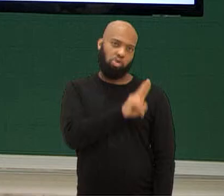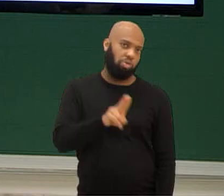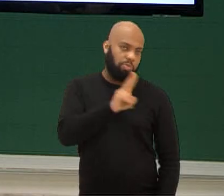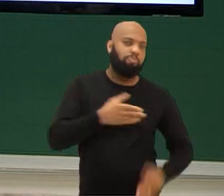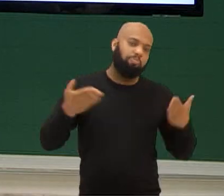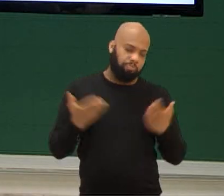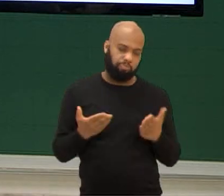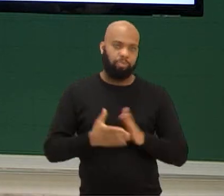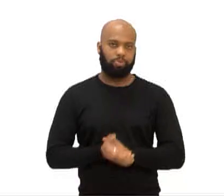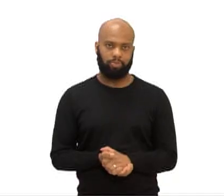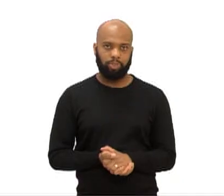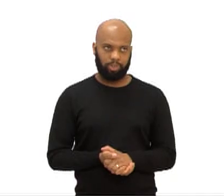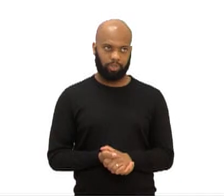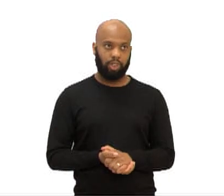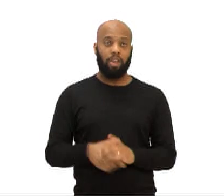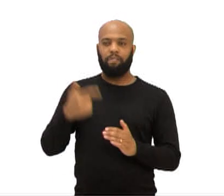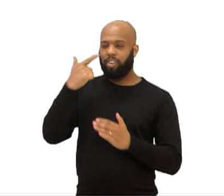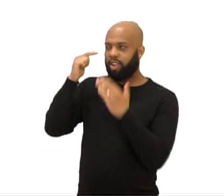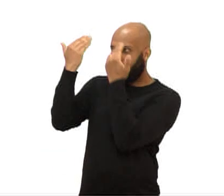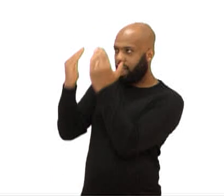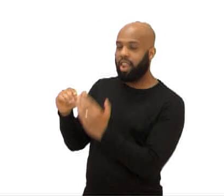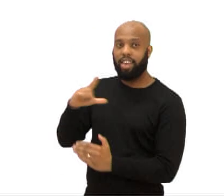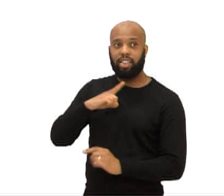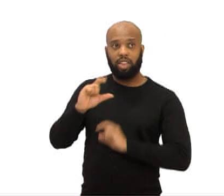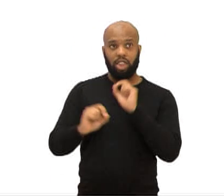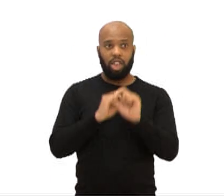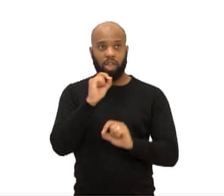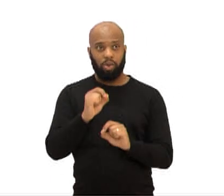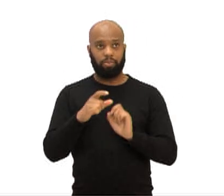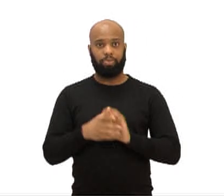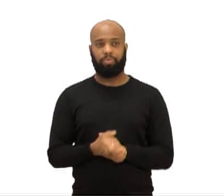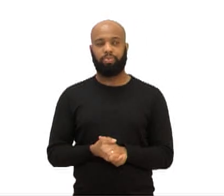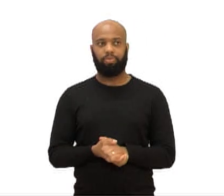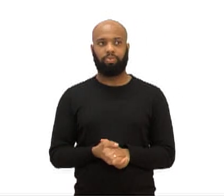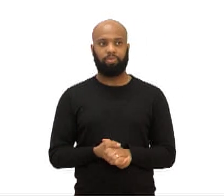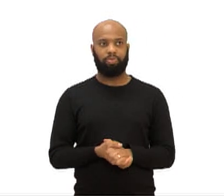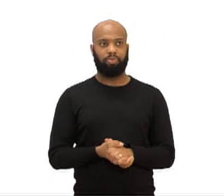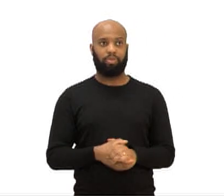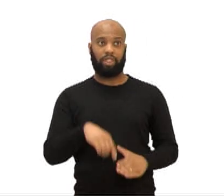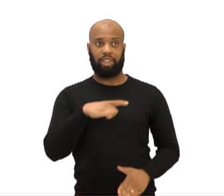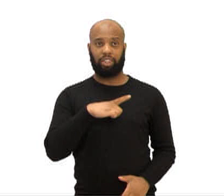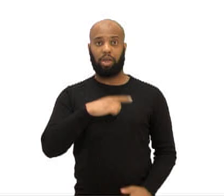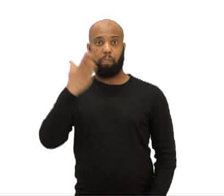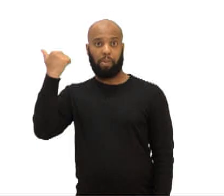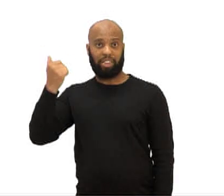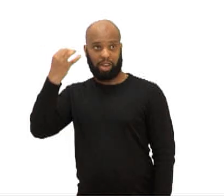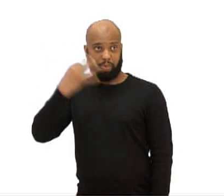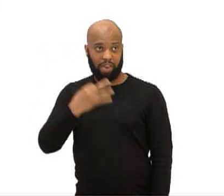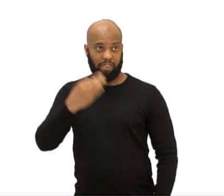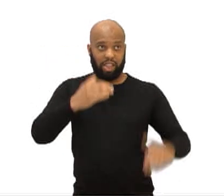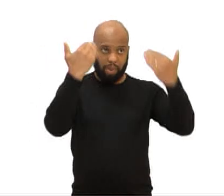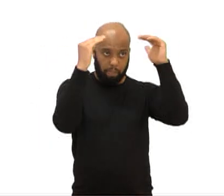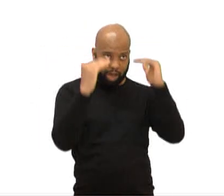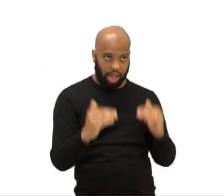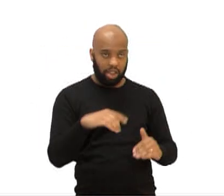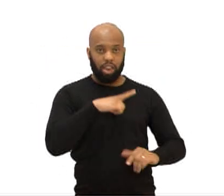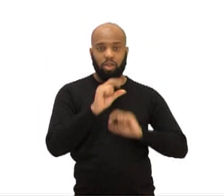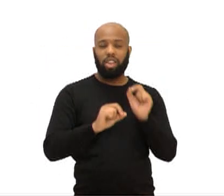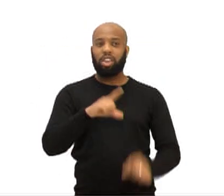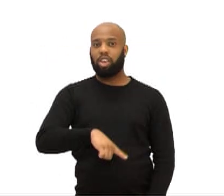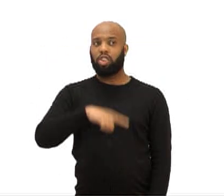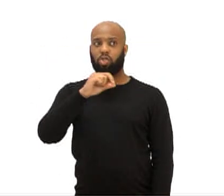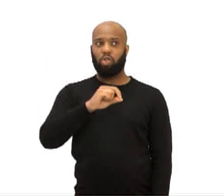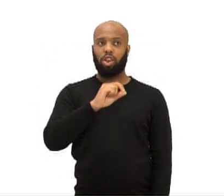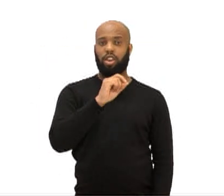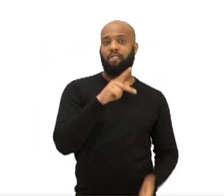para fazer a atividade, né? Analiza as proposições com ações no pretérito perfeito abaixo e marca V ou